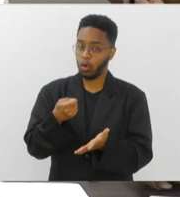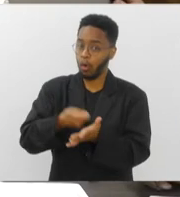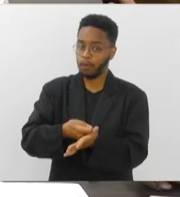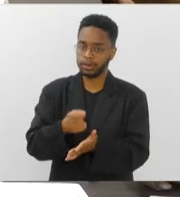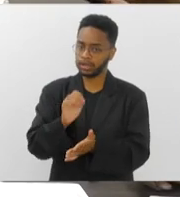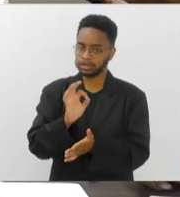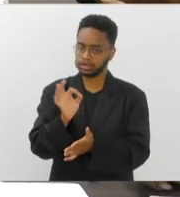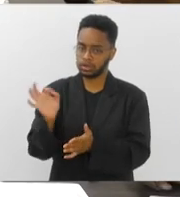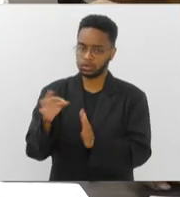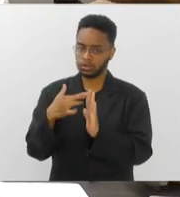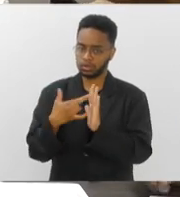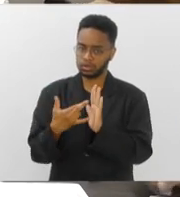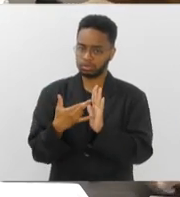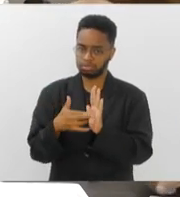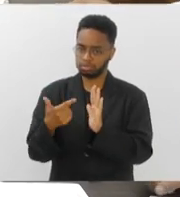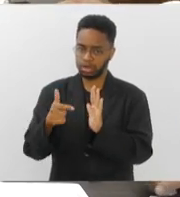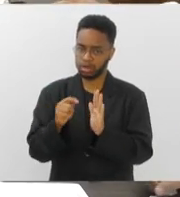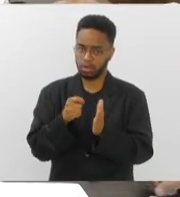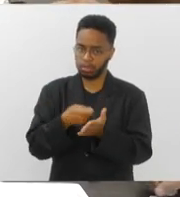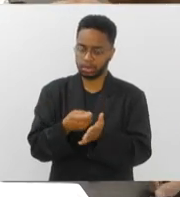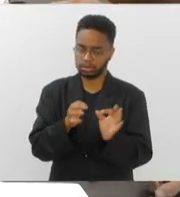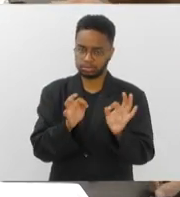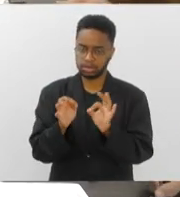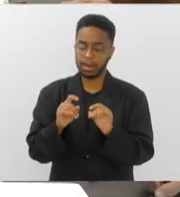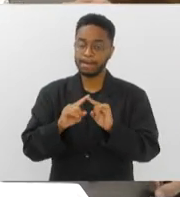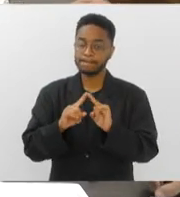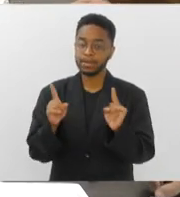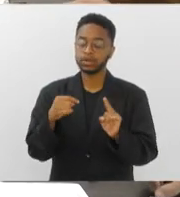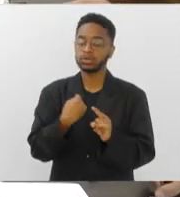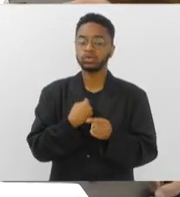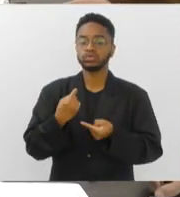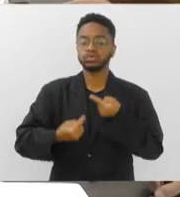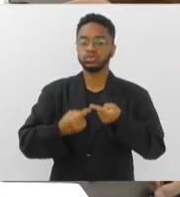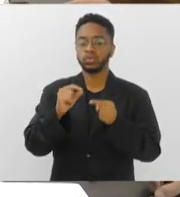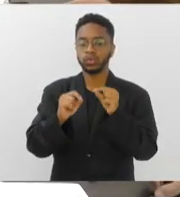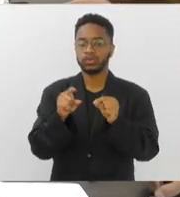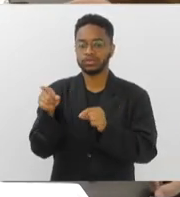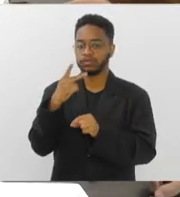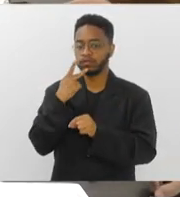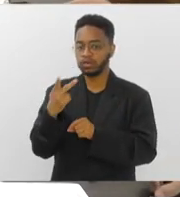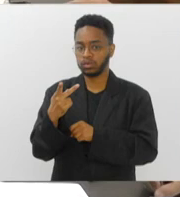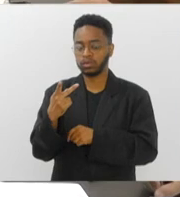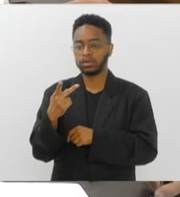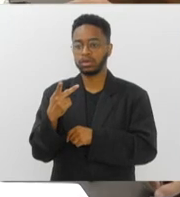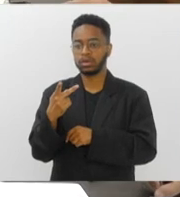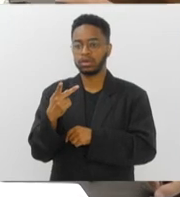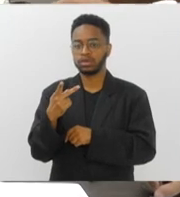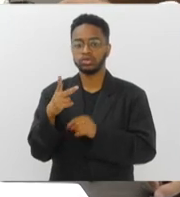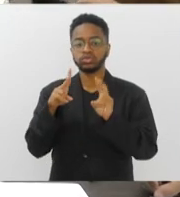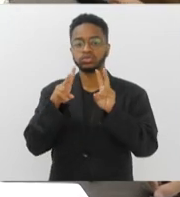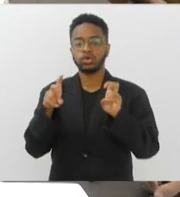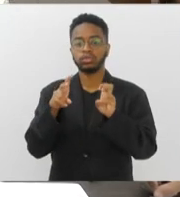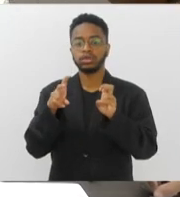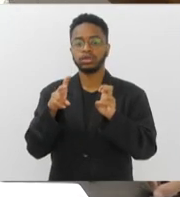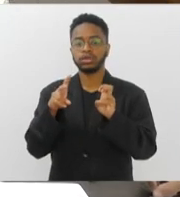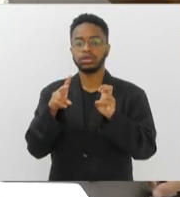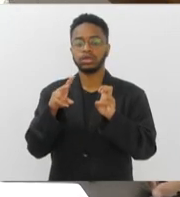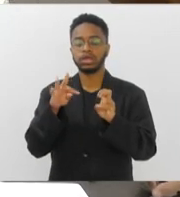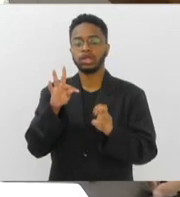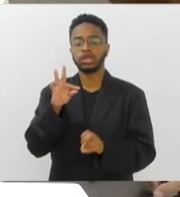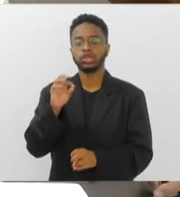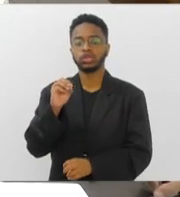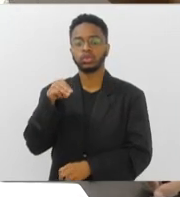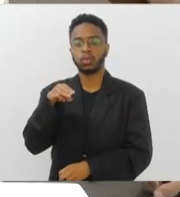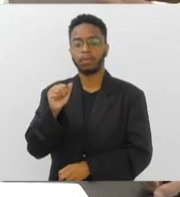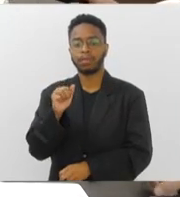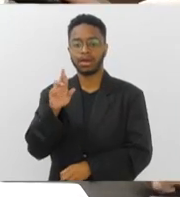regimental nesse sentido. Me parece que o que a gente havia discutido, que você está fazendo menção, em relação ao tombamento. Mas,